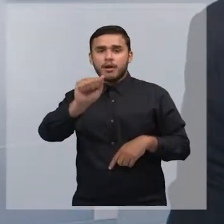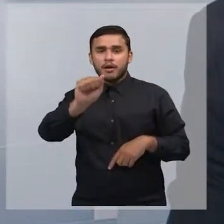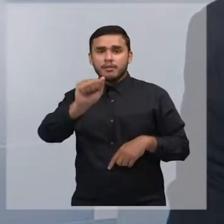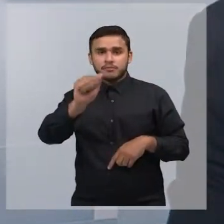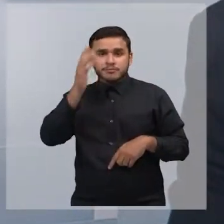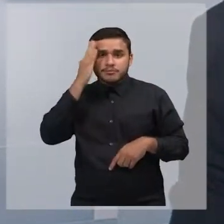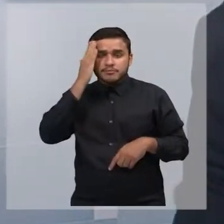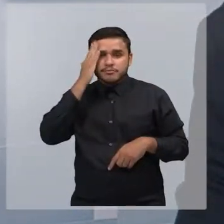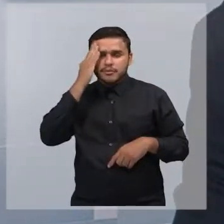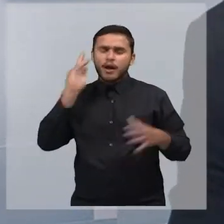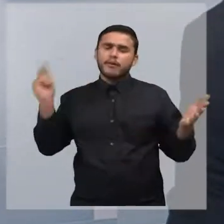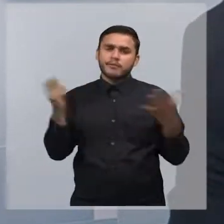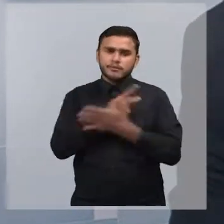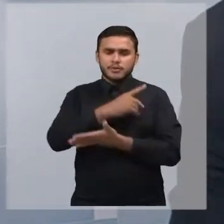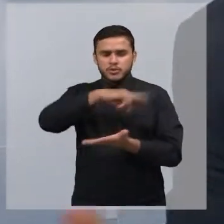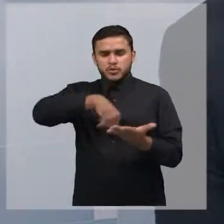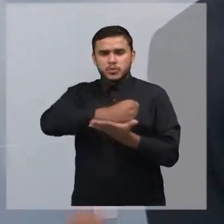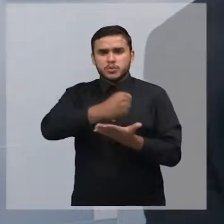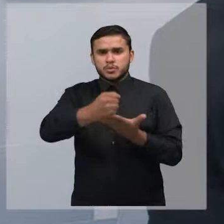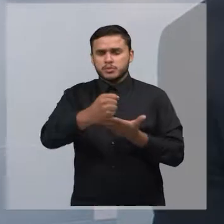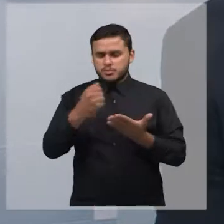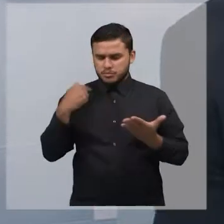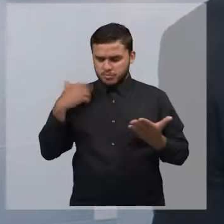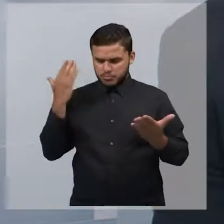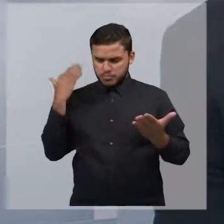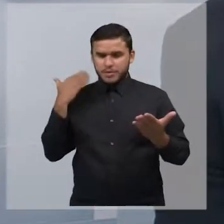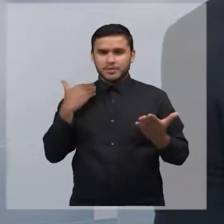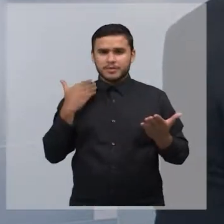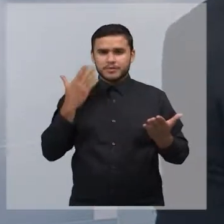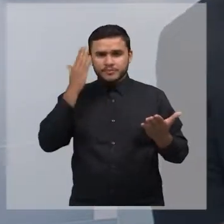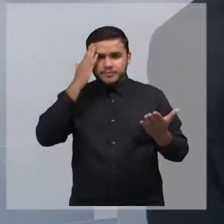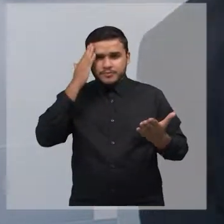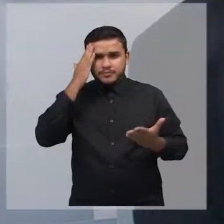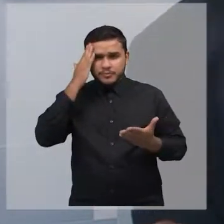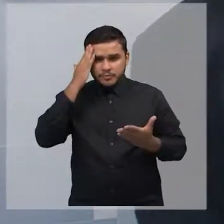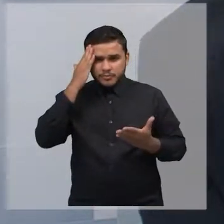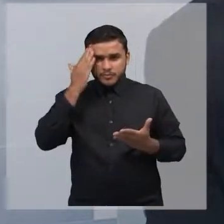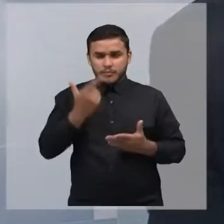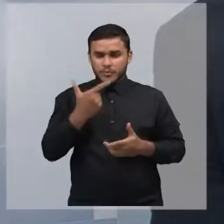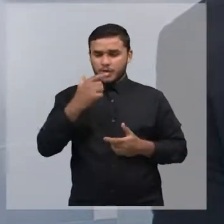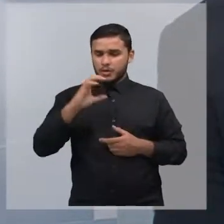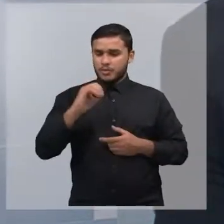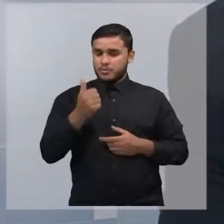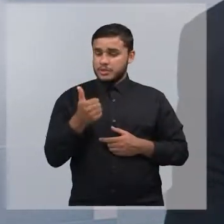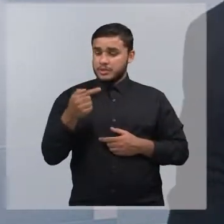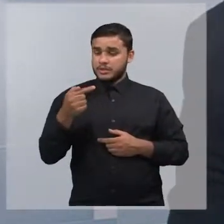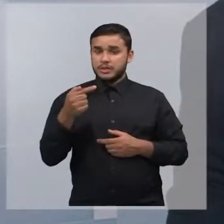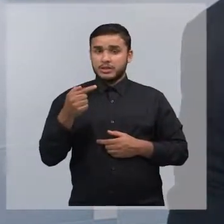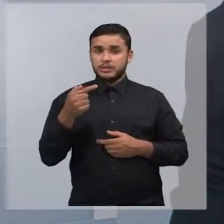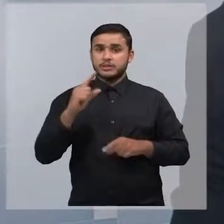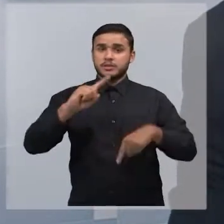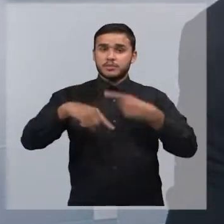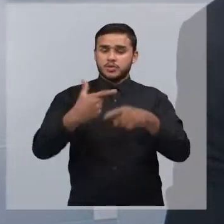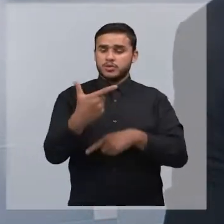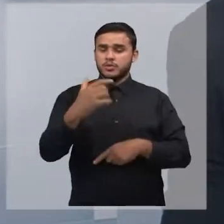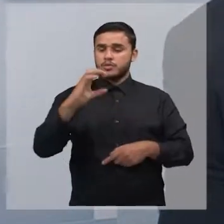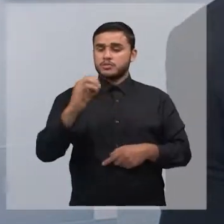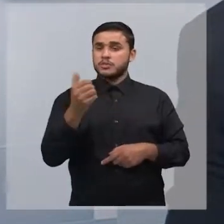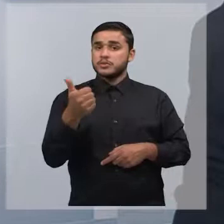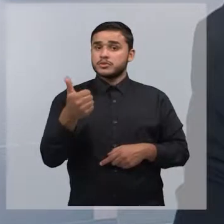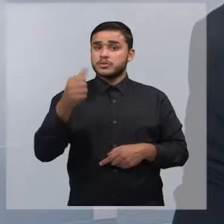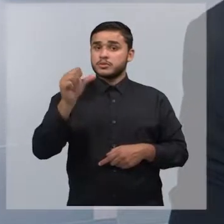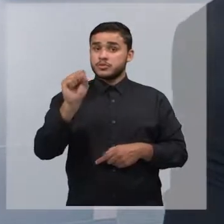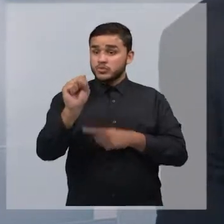que causou, eu fiquei nesses primeiros 2 anos fora do mandato, porque eu assumi agora com a ida do vereador